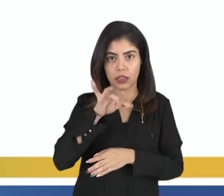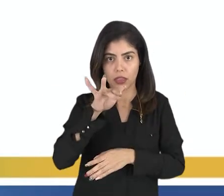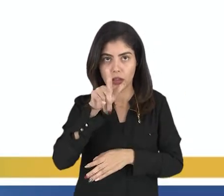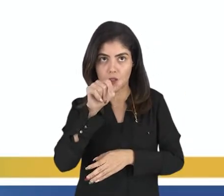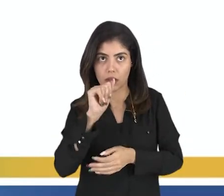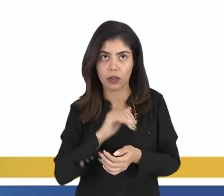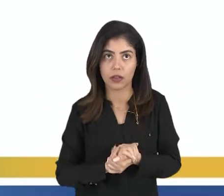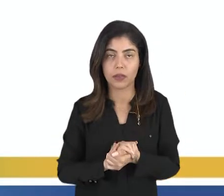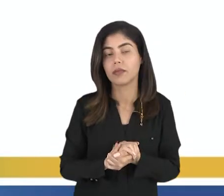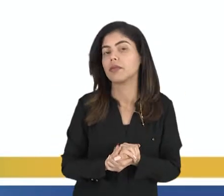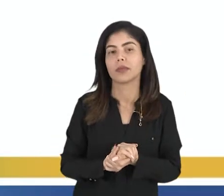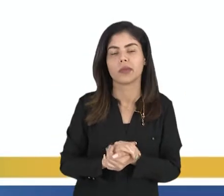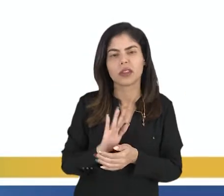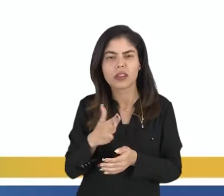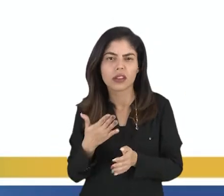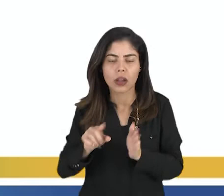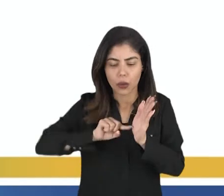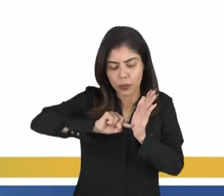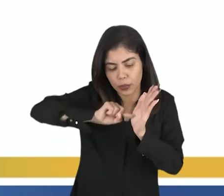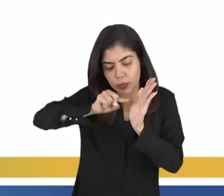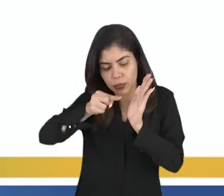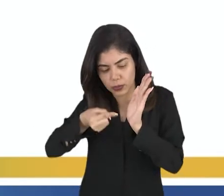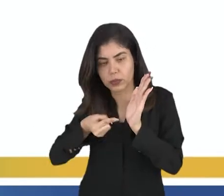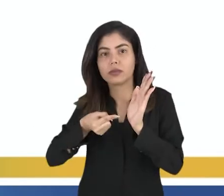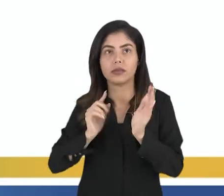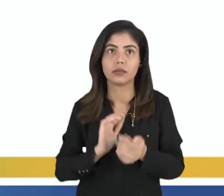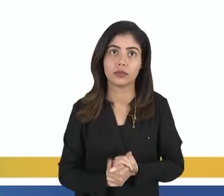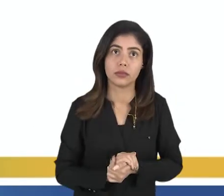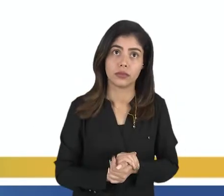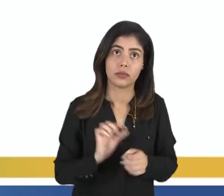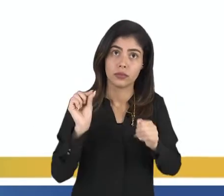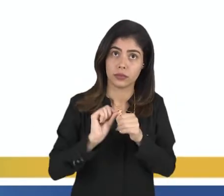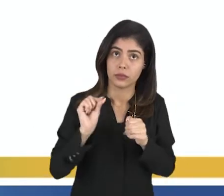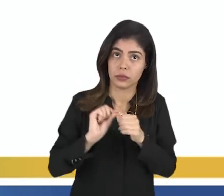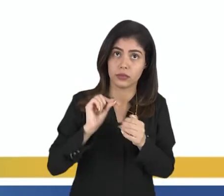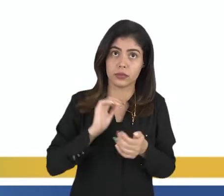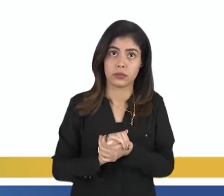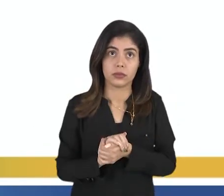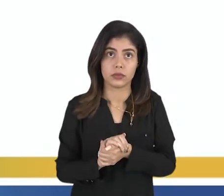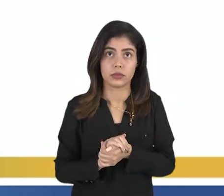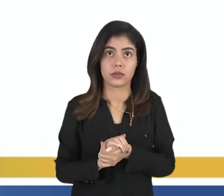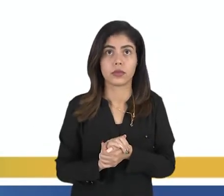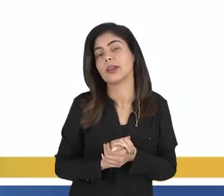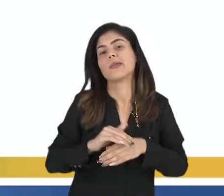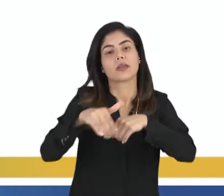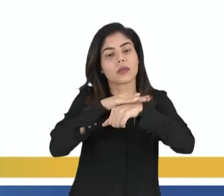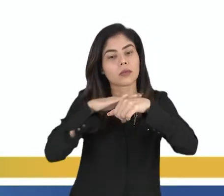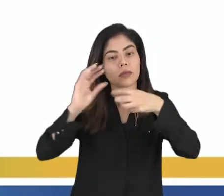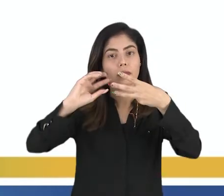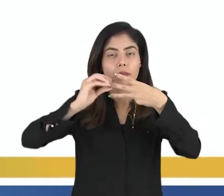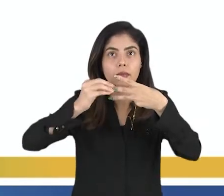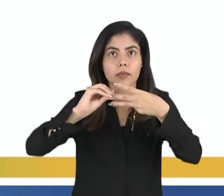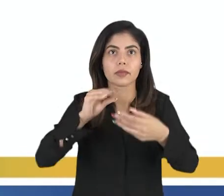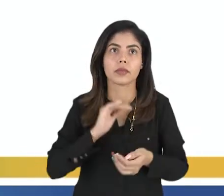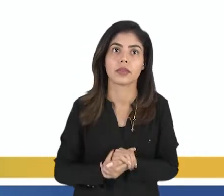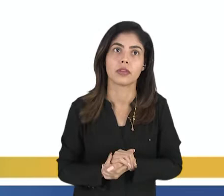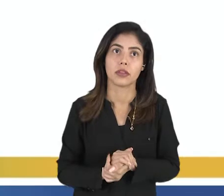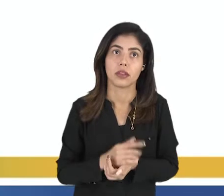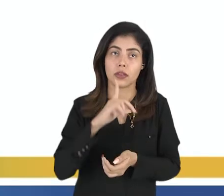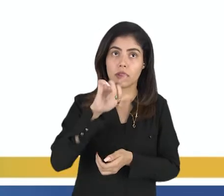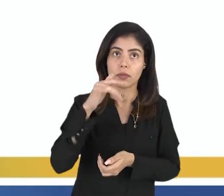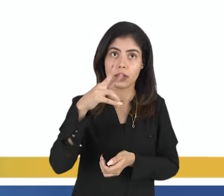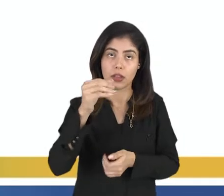mais delgadas, né? Ou seja, mais curvadas, e são formadas por pequenas camadas de células. E é